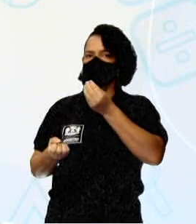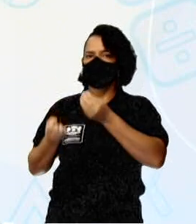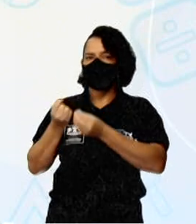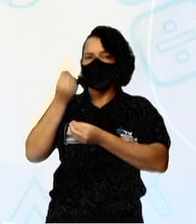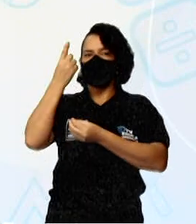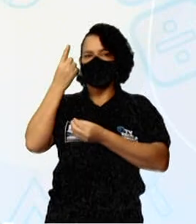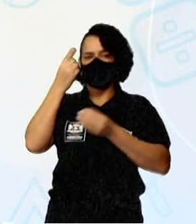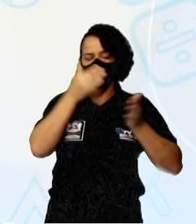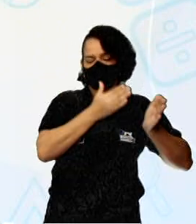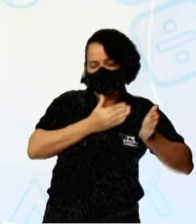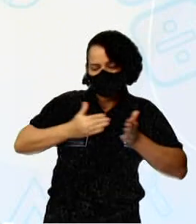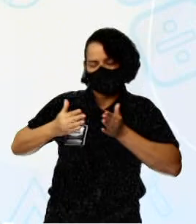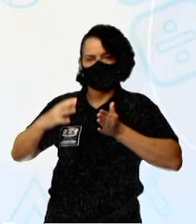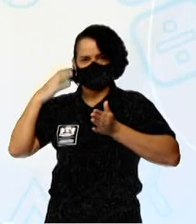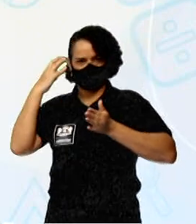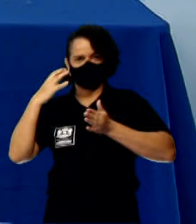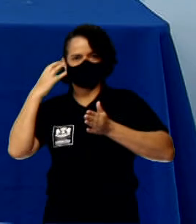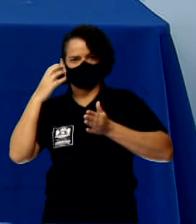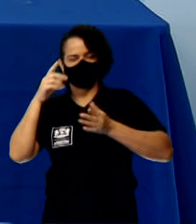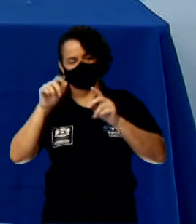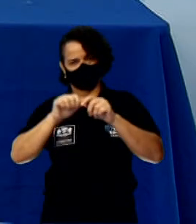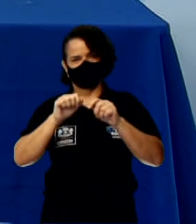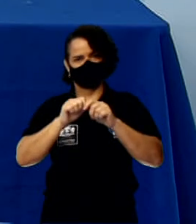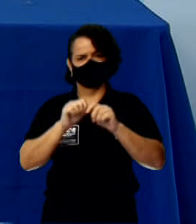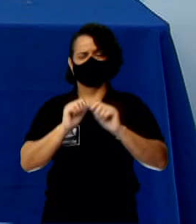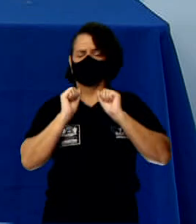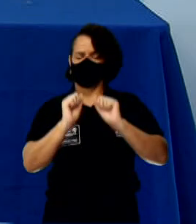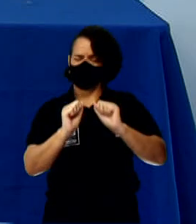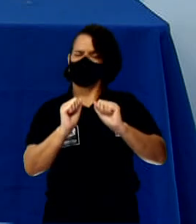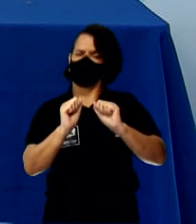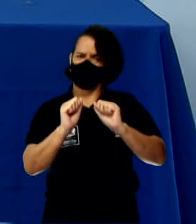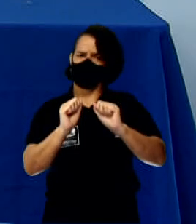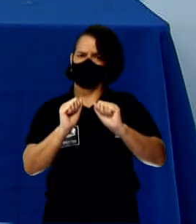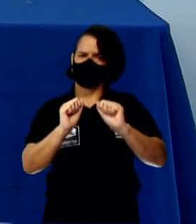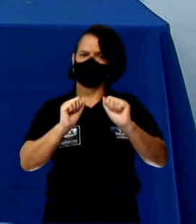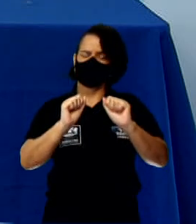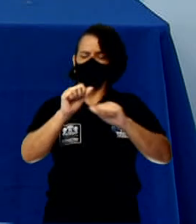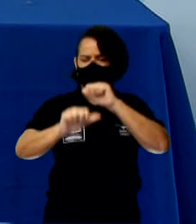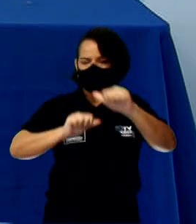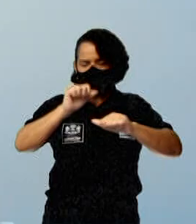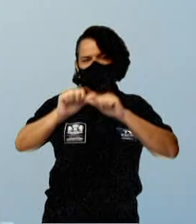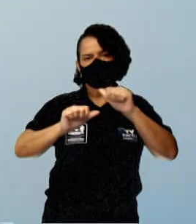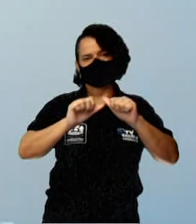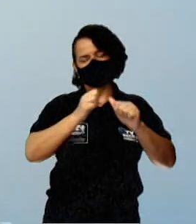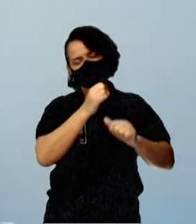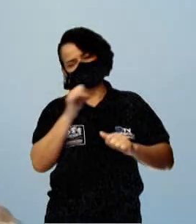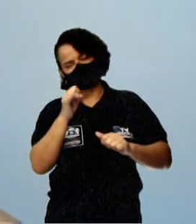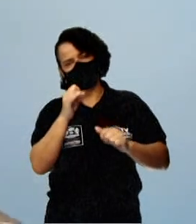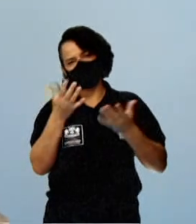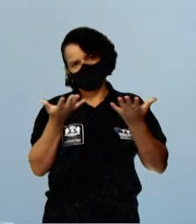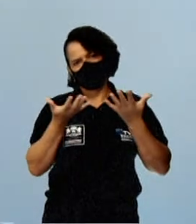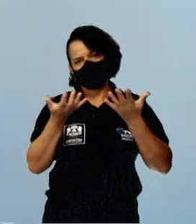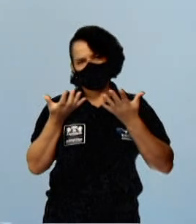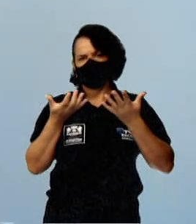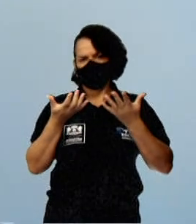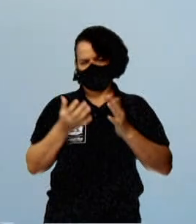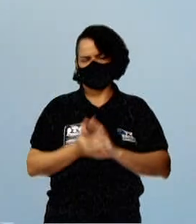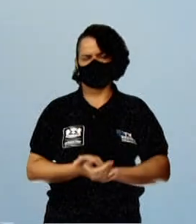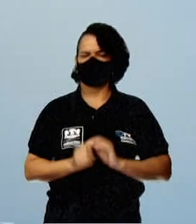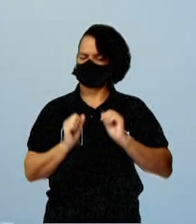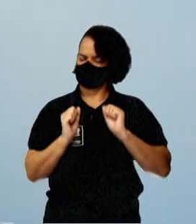rítmica que a gente vai abordar. Então você pode trocar essas sílabas por outras sílabas que você achar necessário.